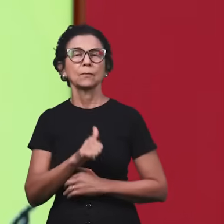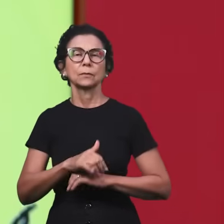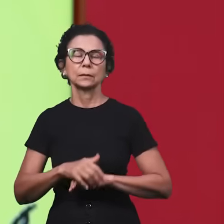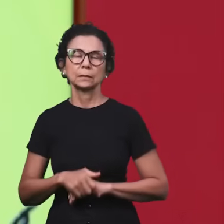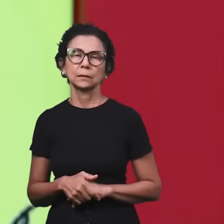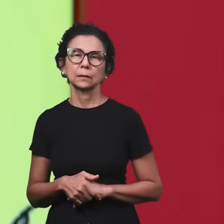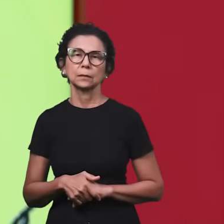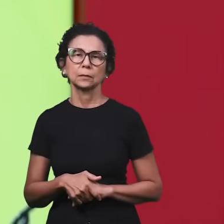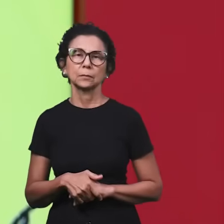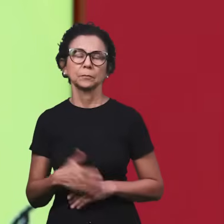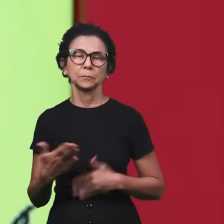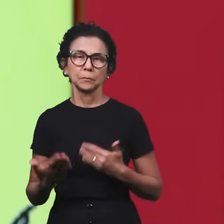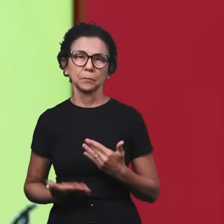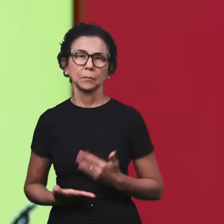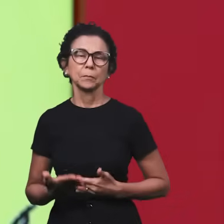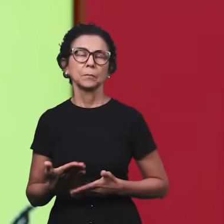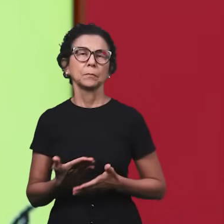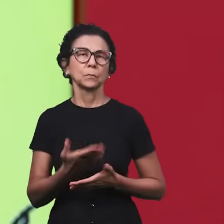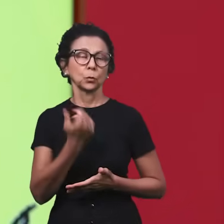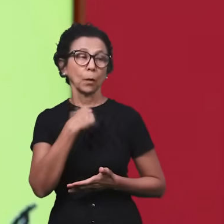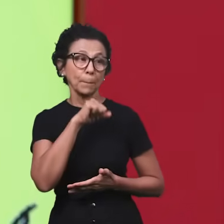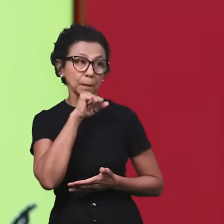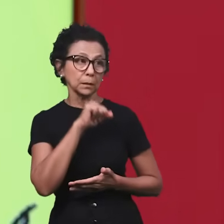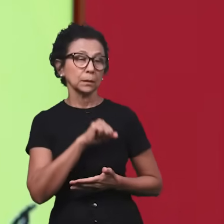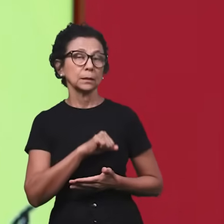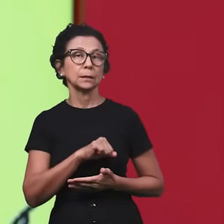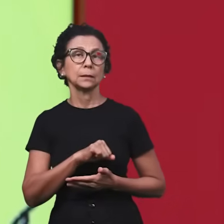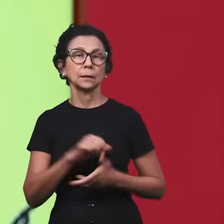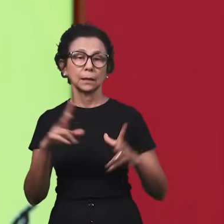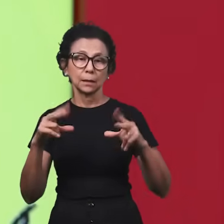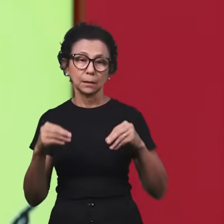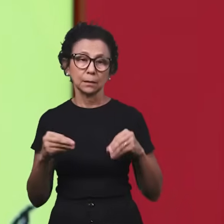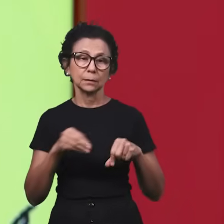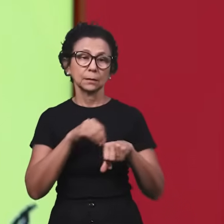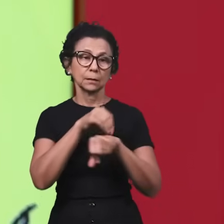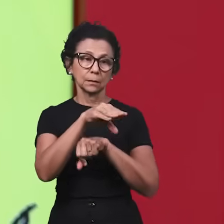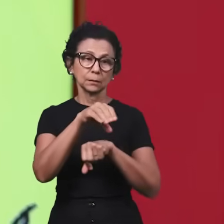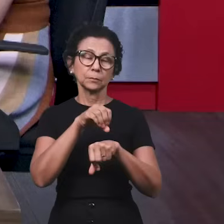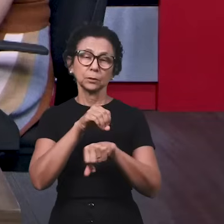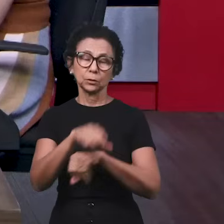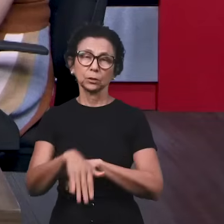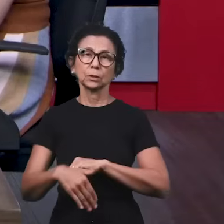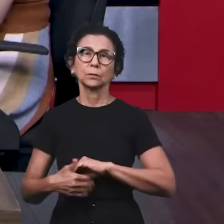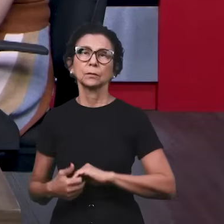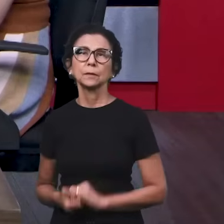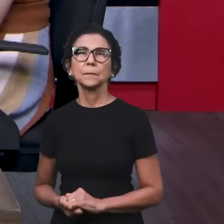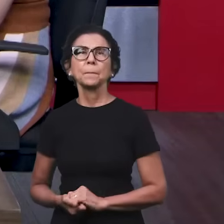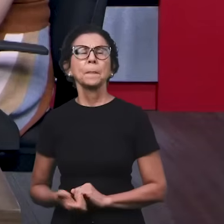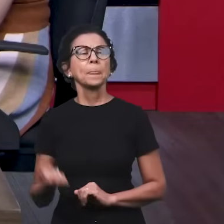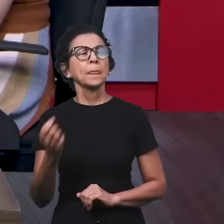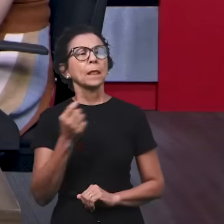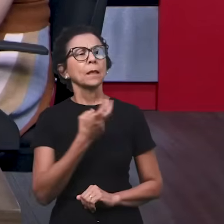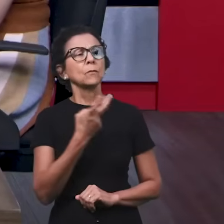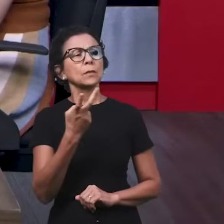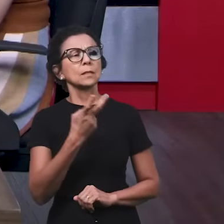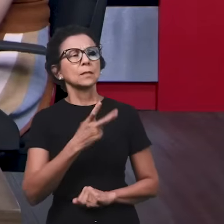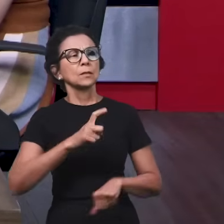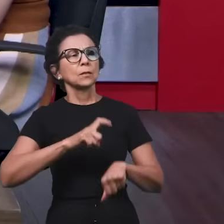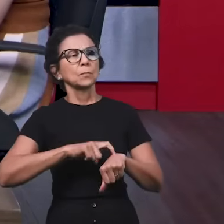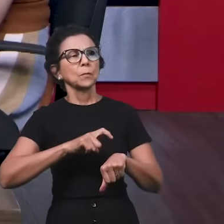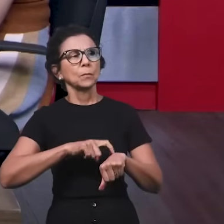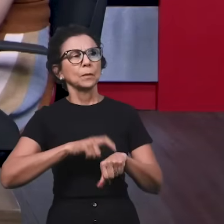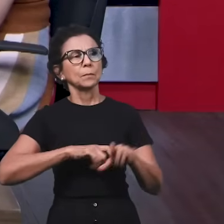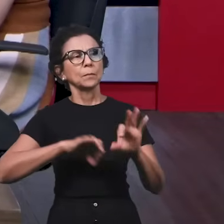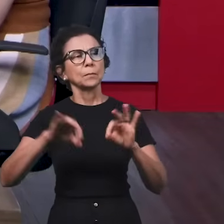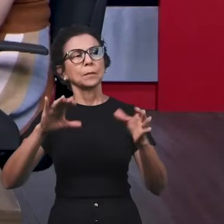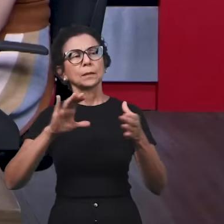da continuidade das gerações das famílias. A gente queria também te ouvir um pouco, Kênia, a respeito do seu processo de conversão, o preparo